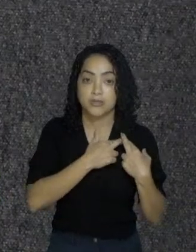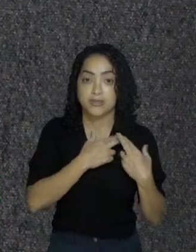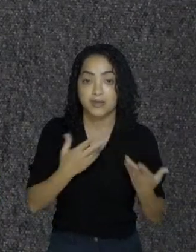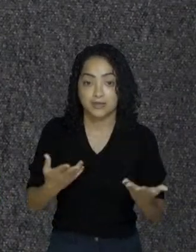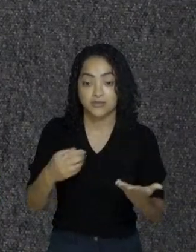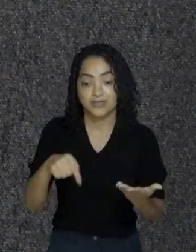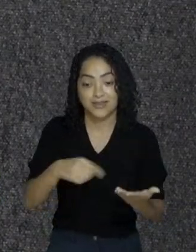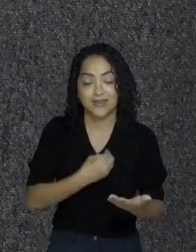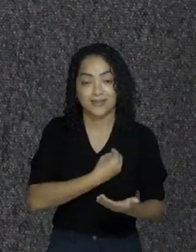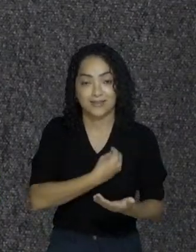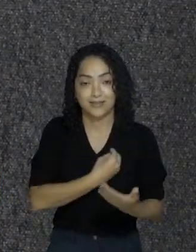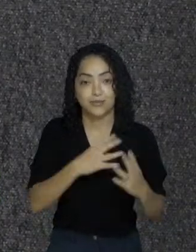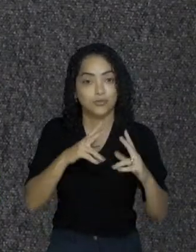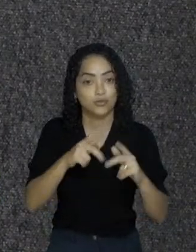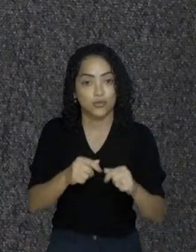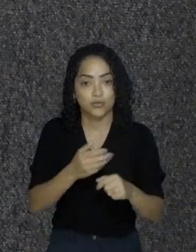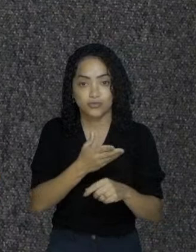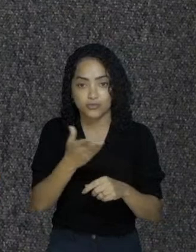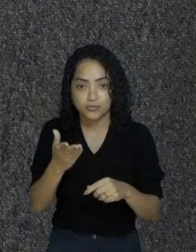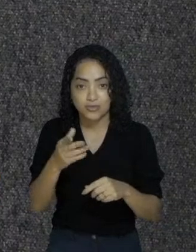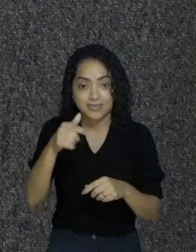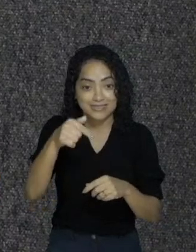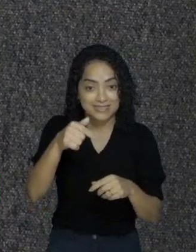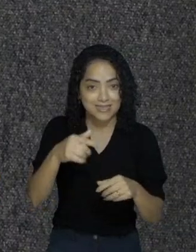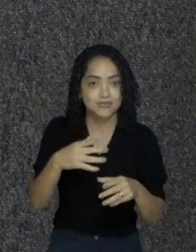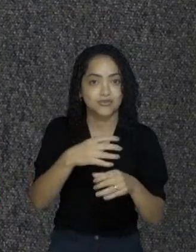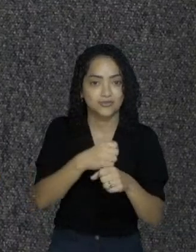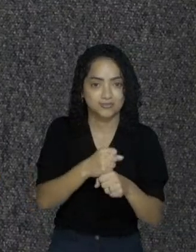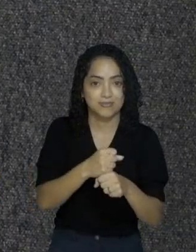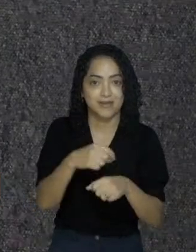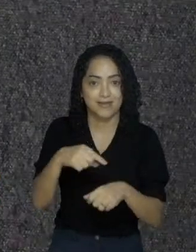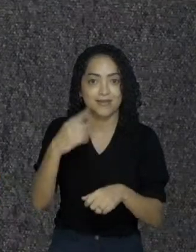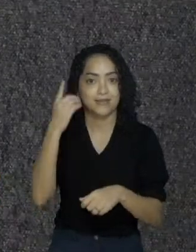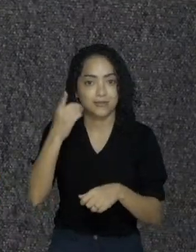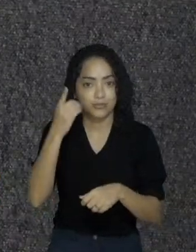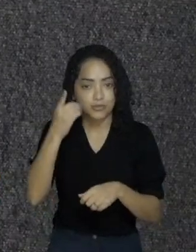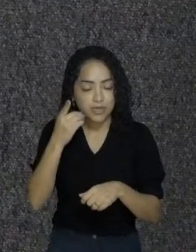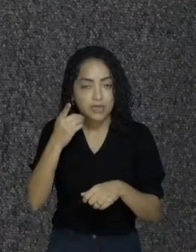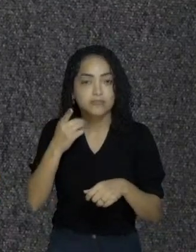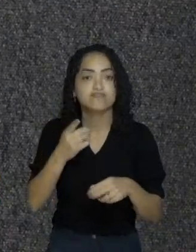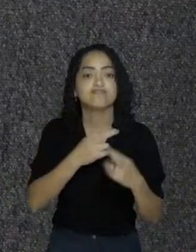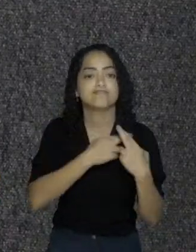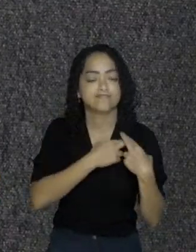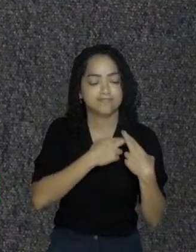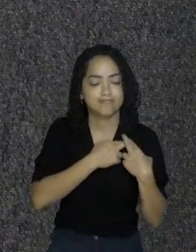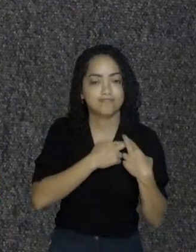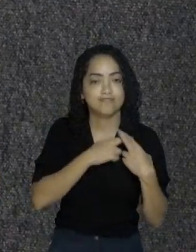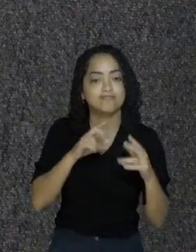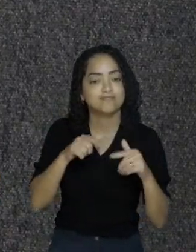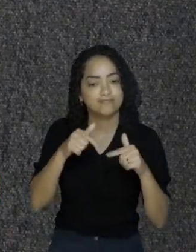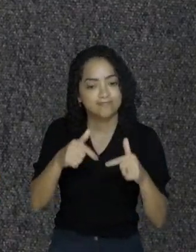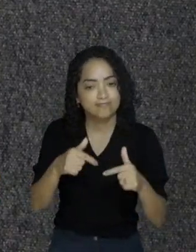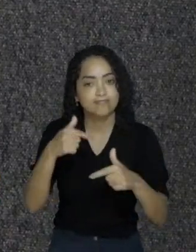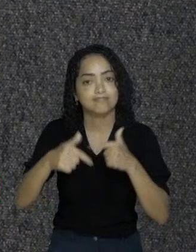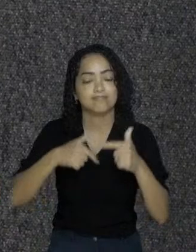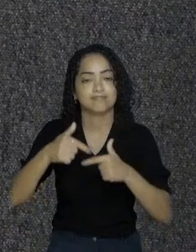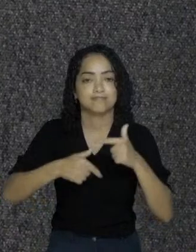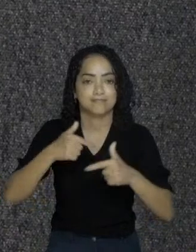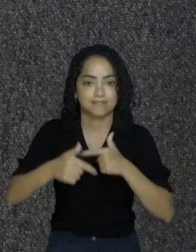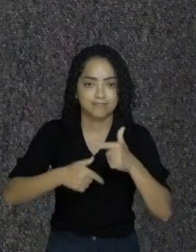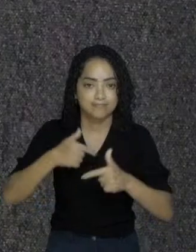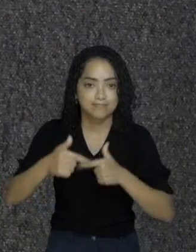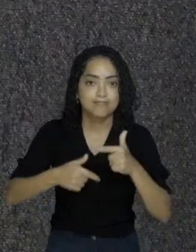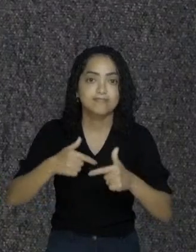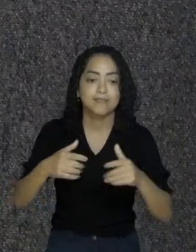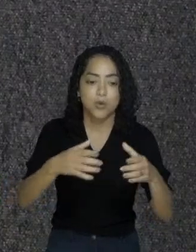todos nós os sete e vamos fazer sim muita responsabilidade esse trabalho que todo uma grande